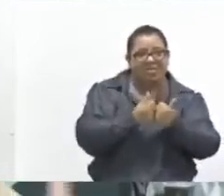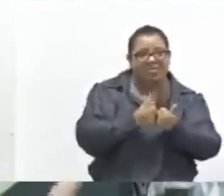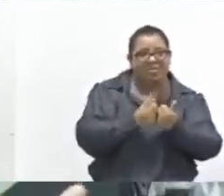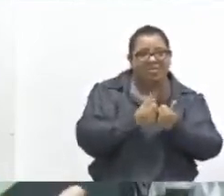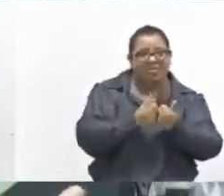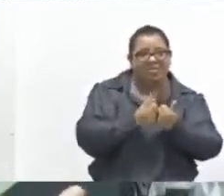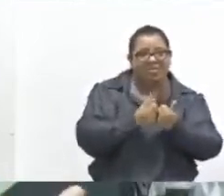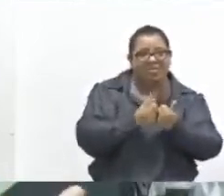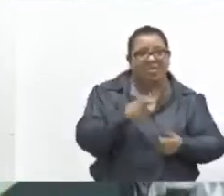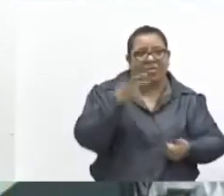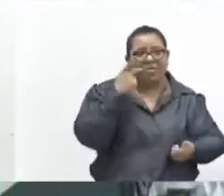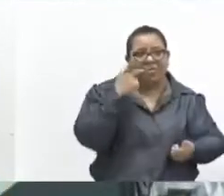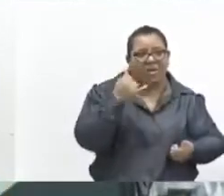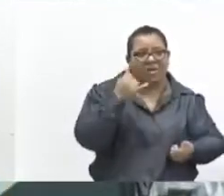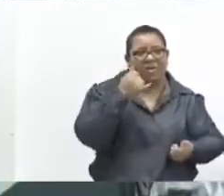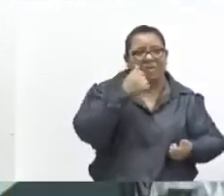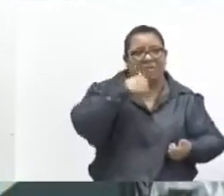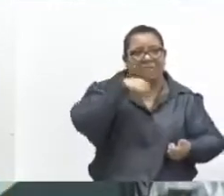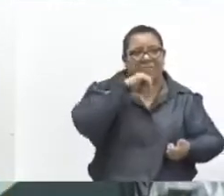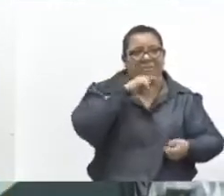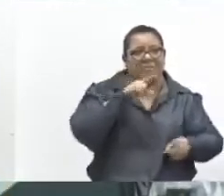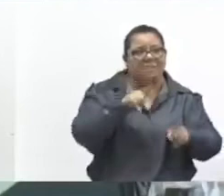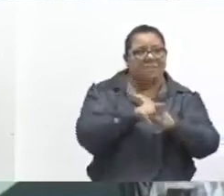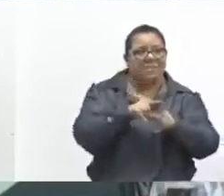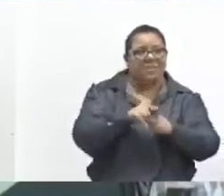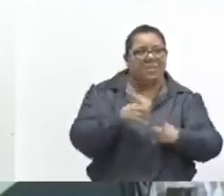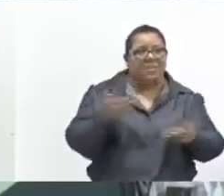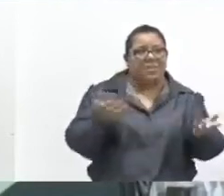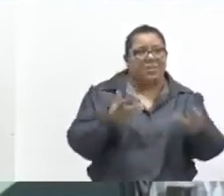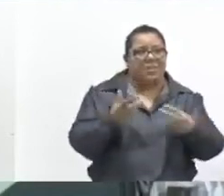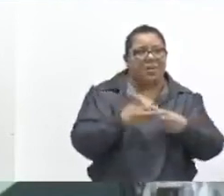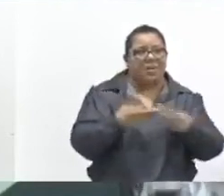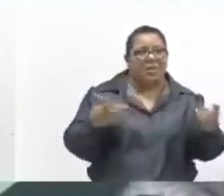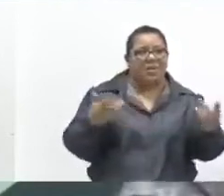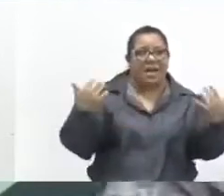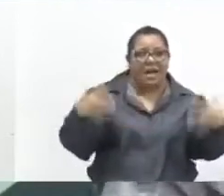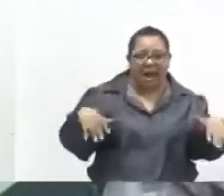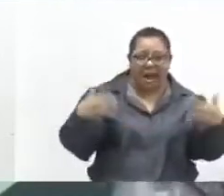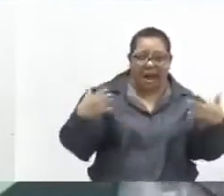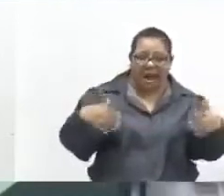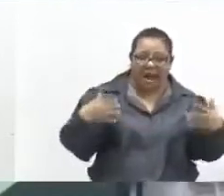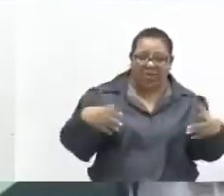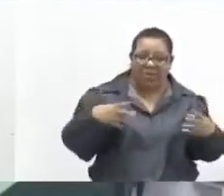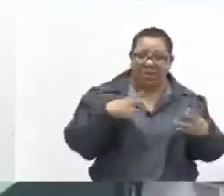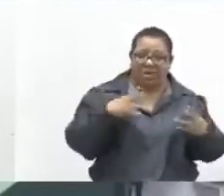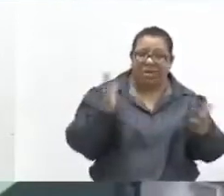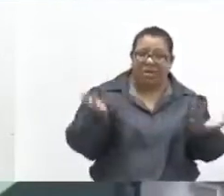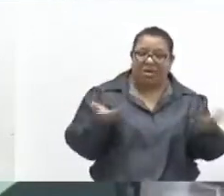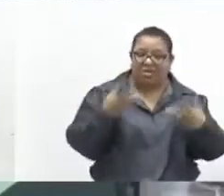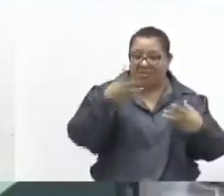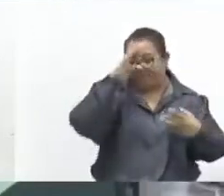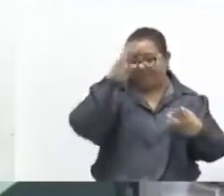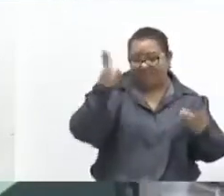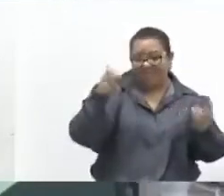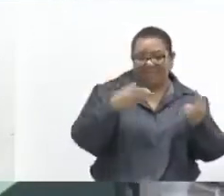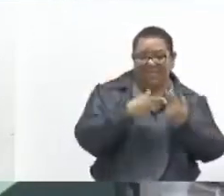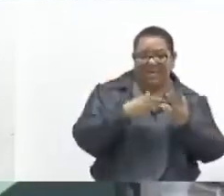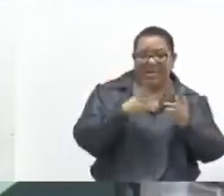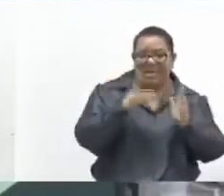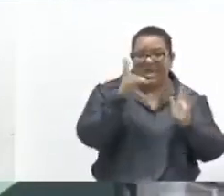que necessitam para esses primeiros dias. E aí algo, gente, que é muito caro, principalmente para a UNEMAT, que é o auxílio de estudantes